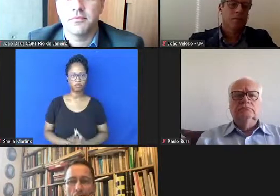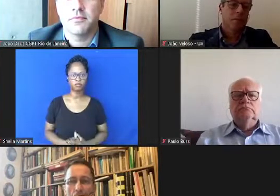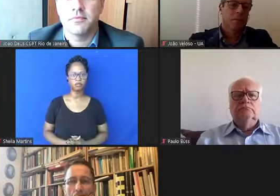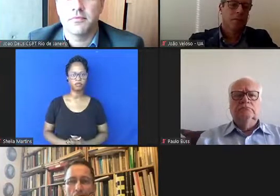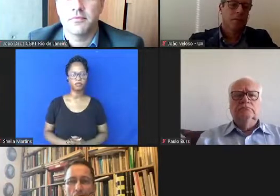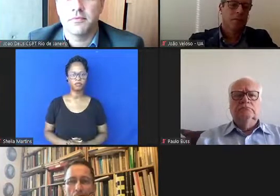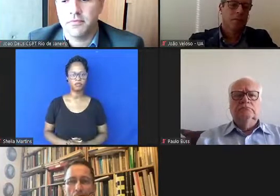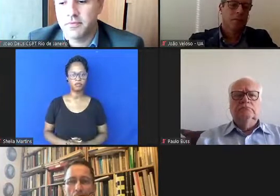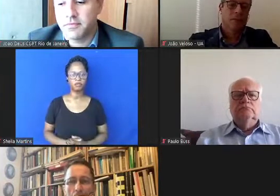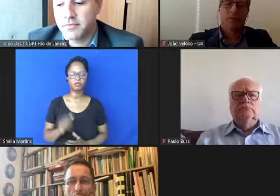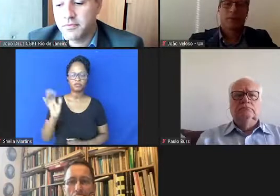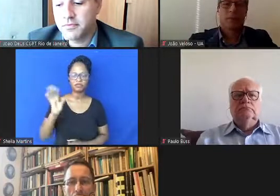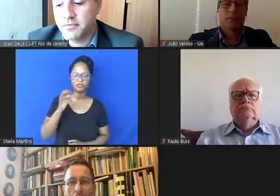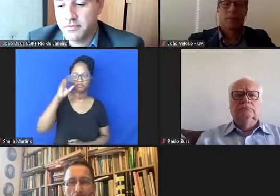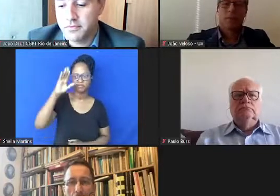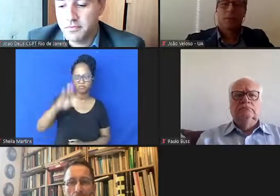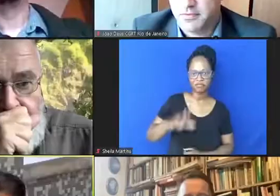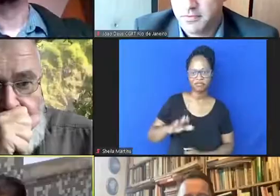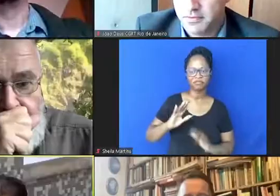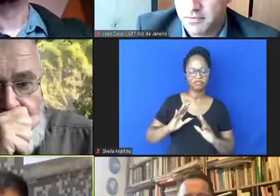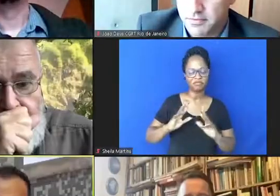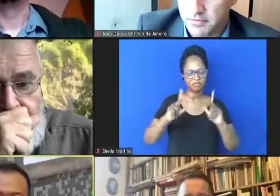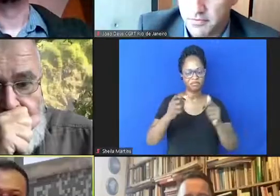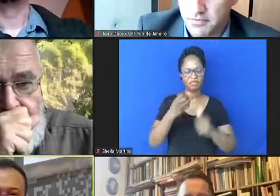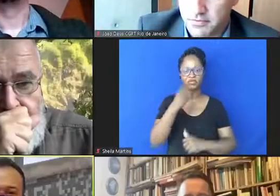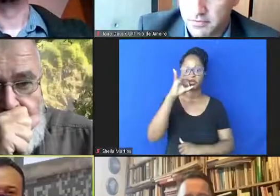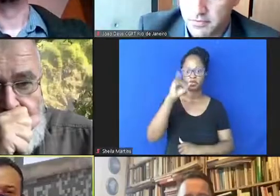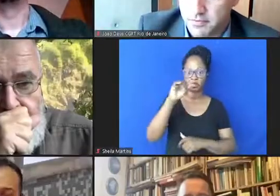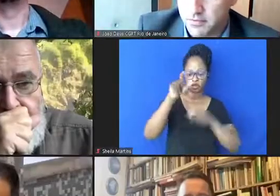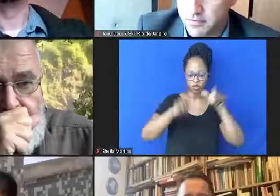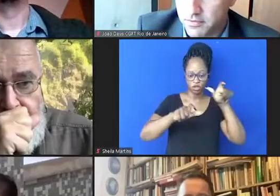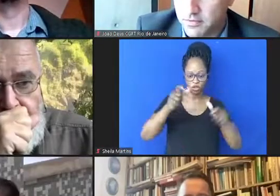Olá, boa tarde a todos, bom dia a todos.